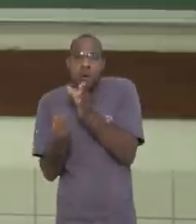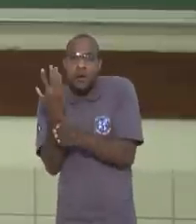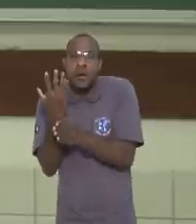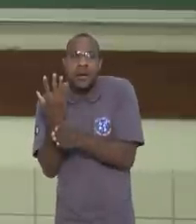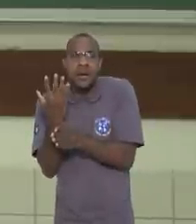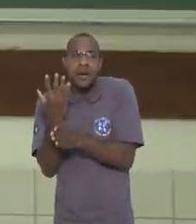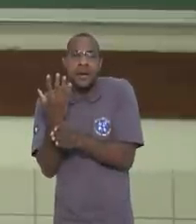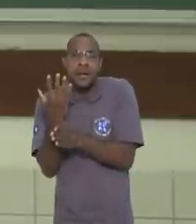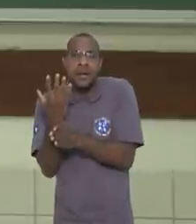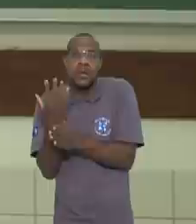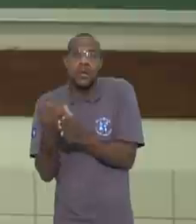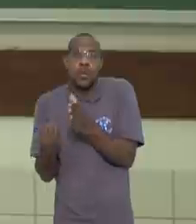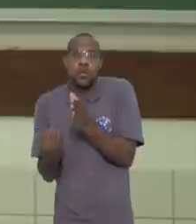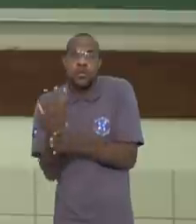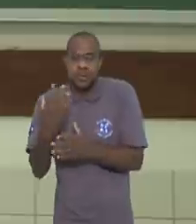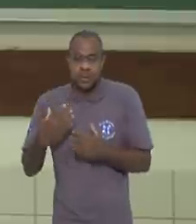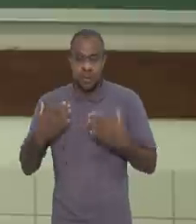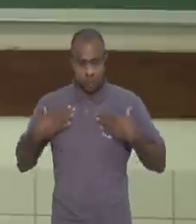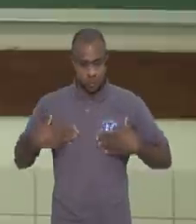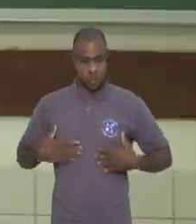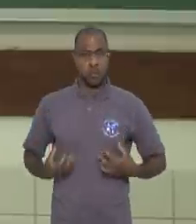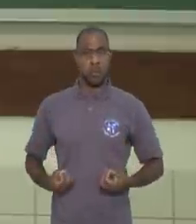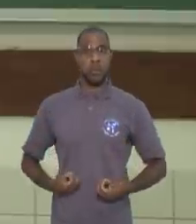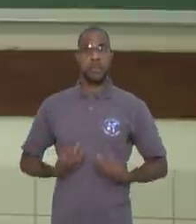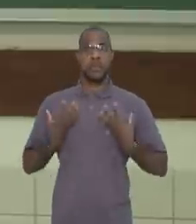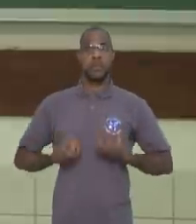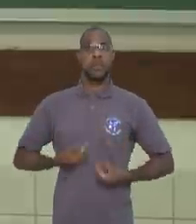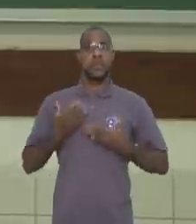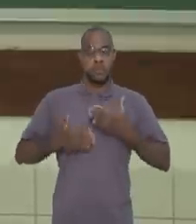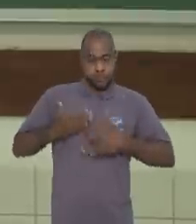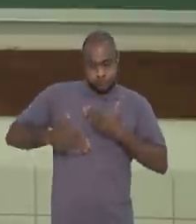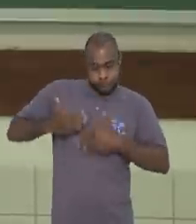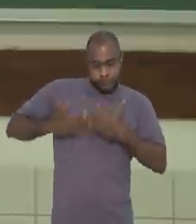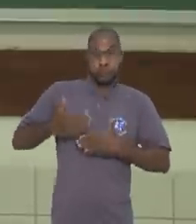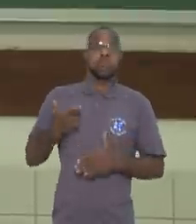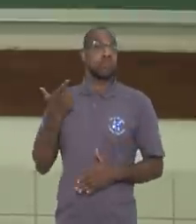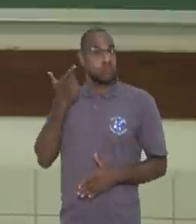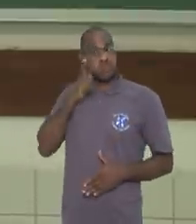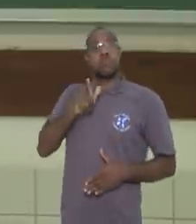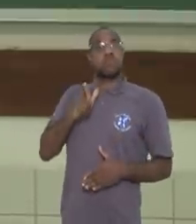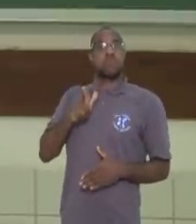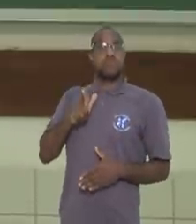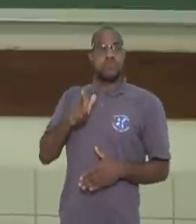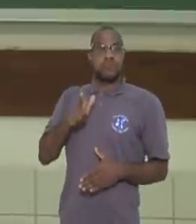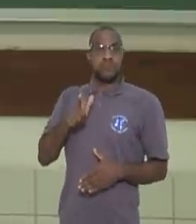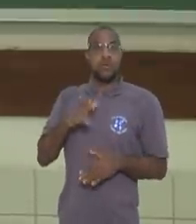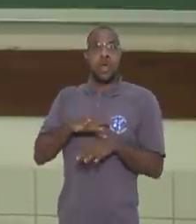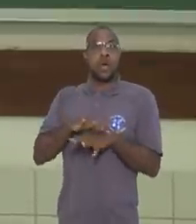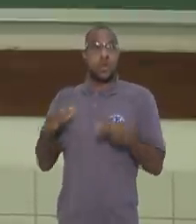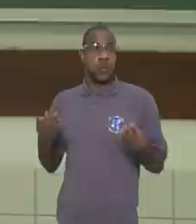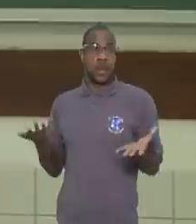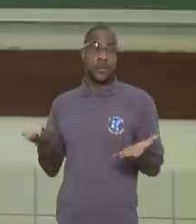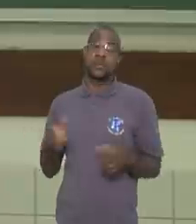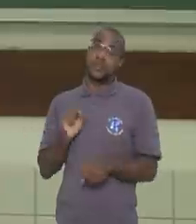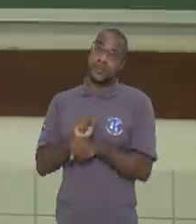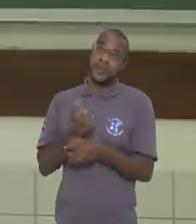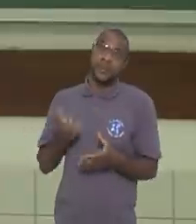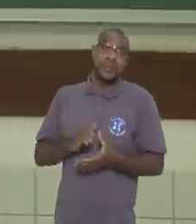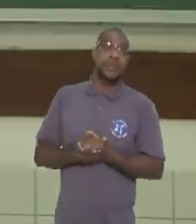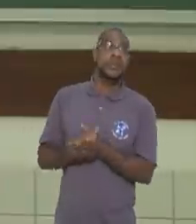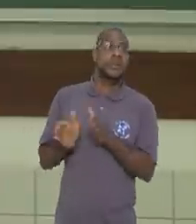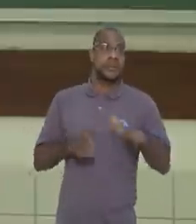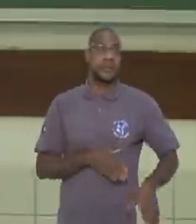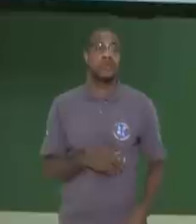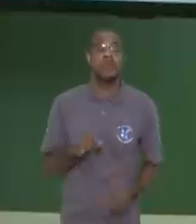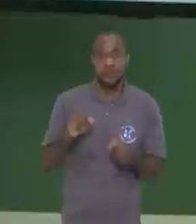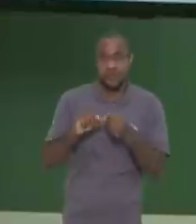proteína que ele não conseguia. Então, foi curado aqui da doença, né? Tá sendo ainda, porque foi recente, né? Espera-se que seja. Então, veja o que